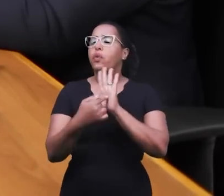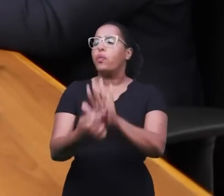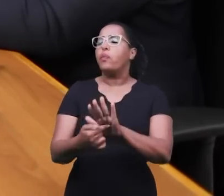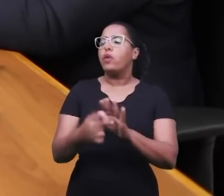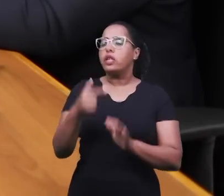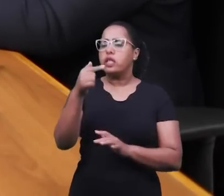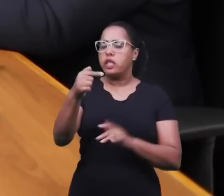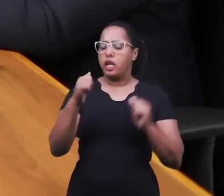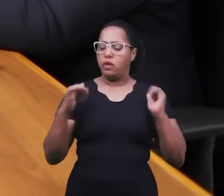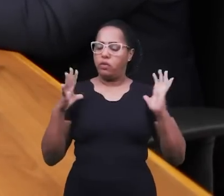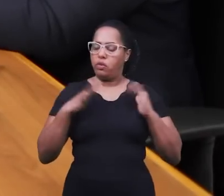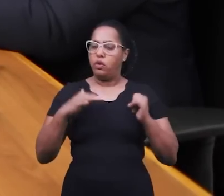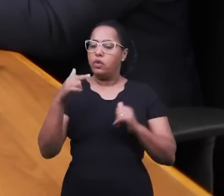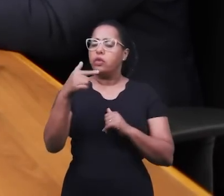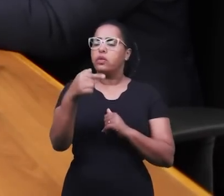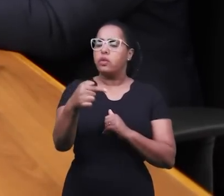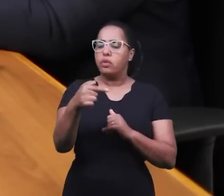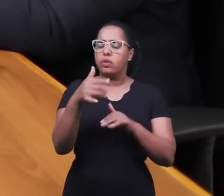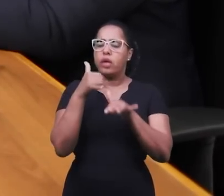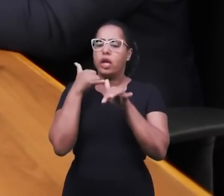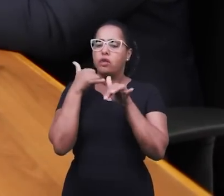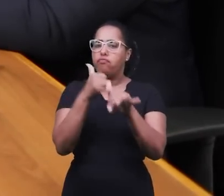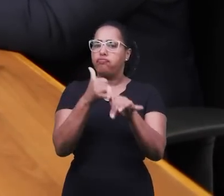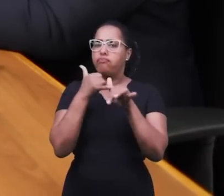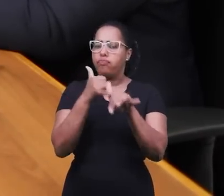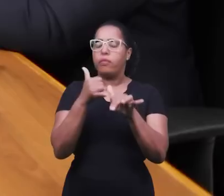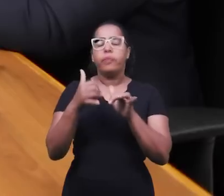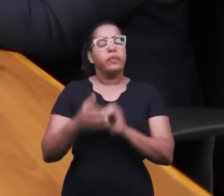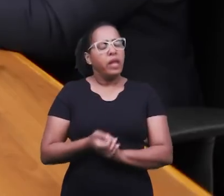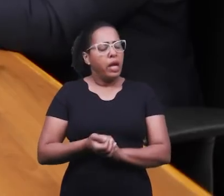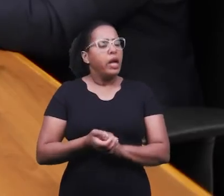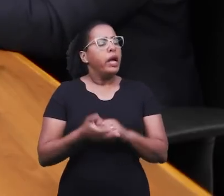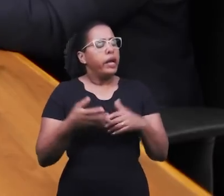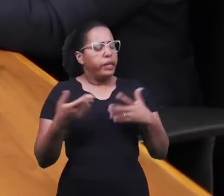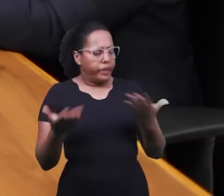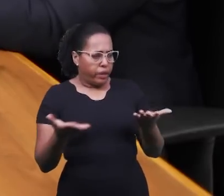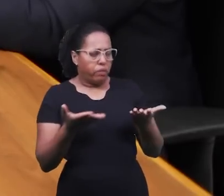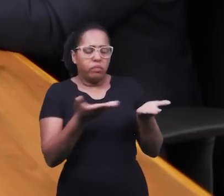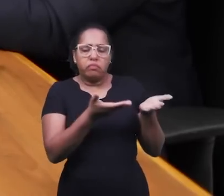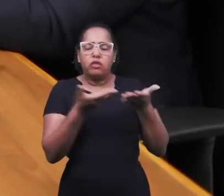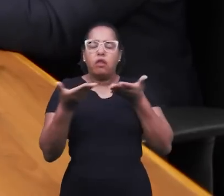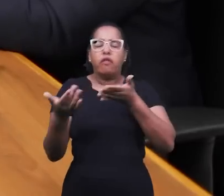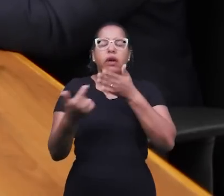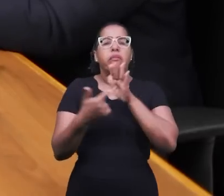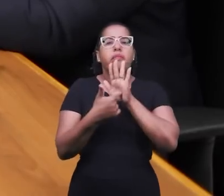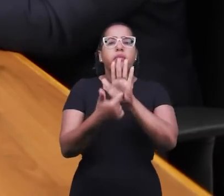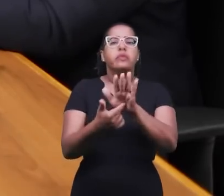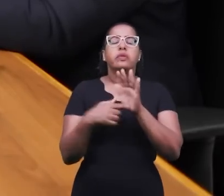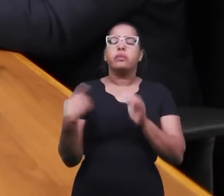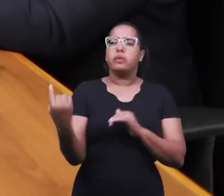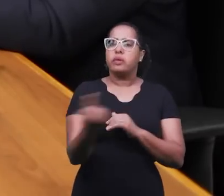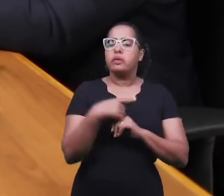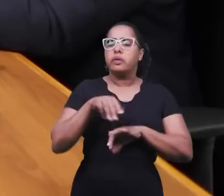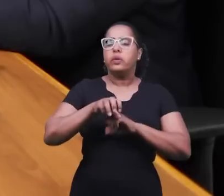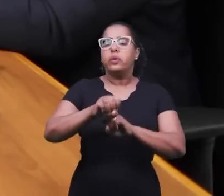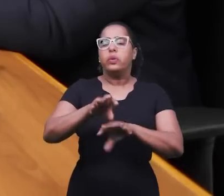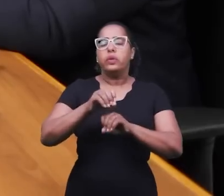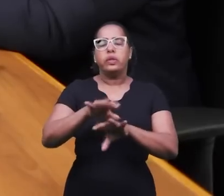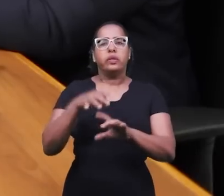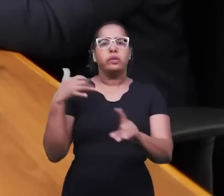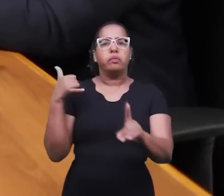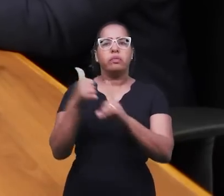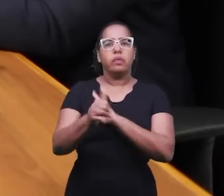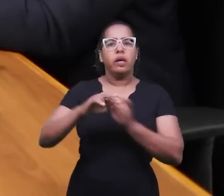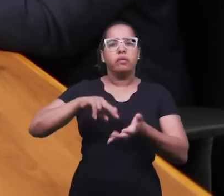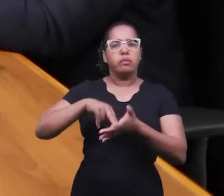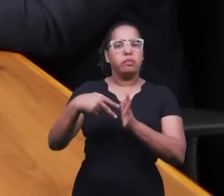7 trombetas. E naturalmente que você vai trazer para nós aqui a aplicação profética,